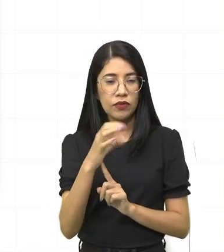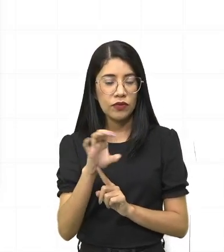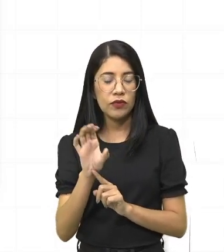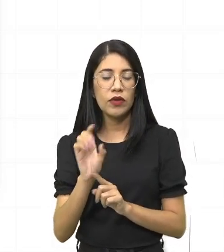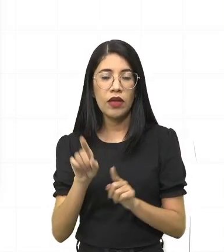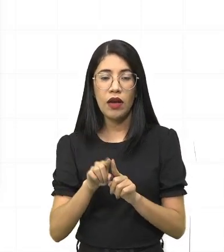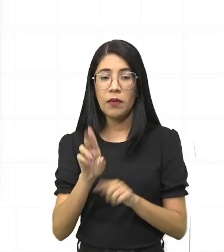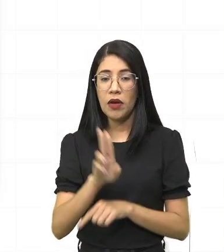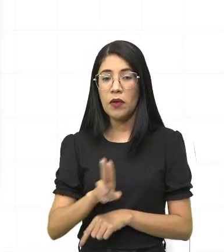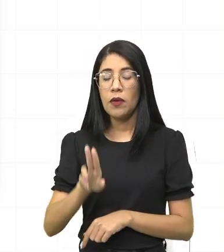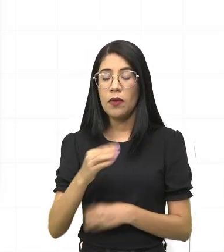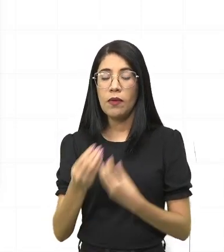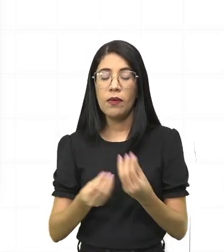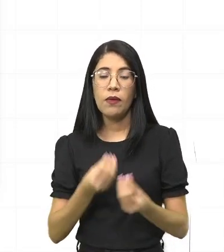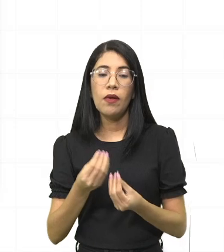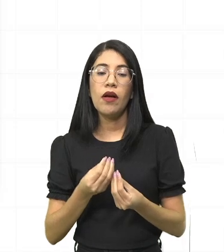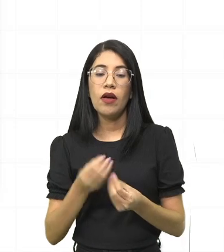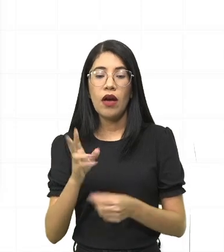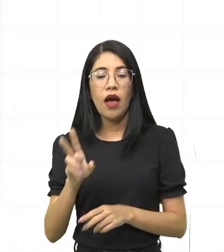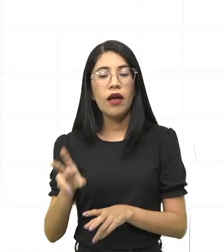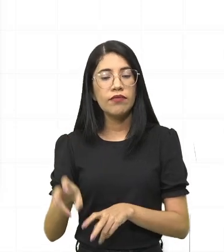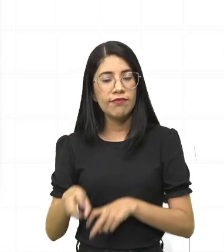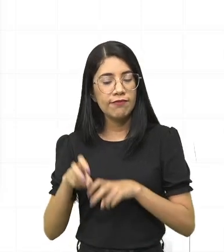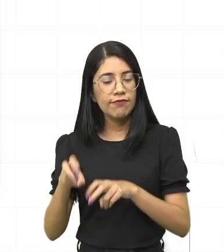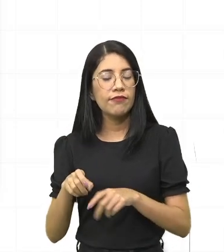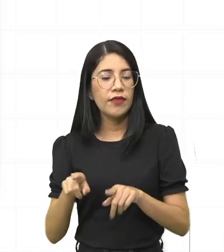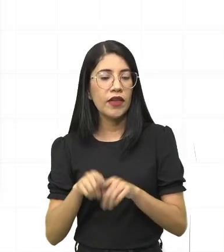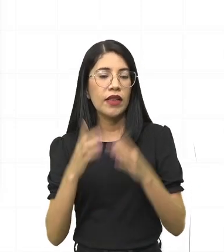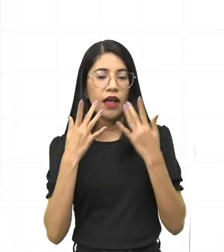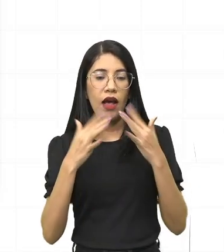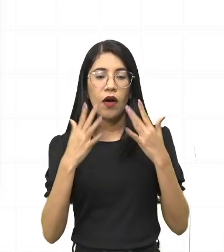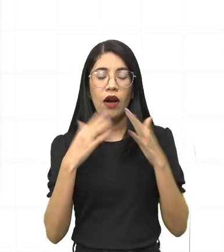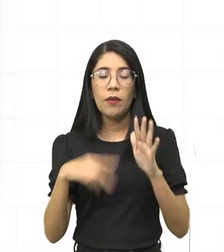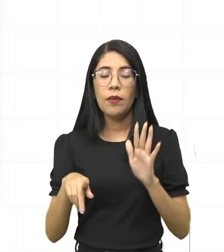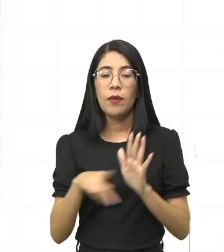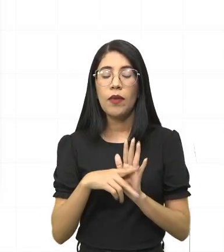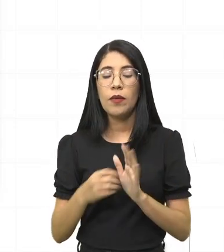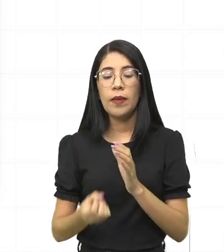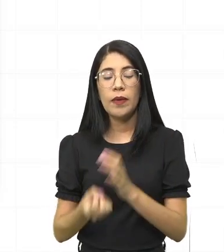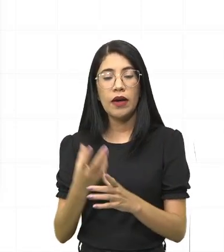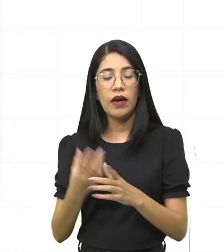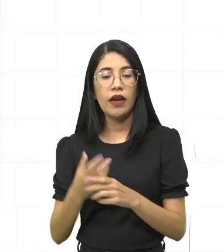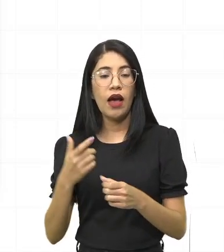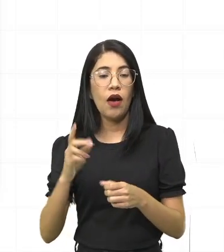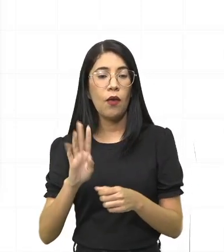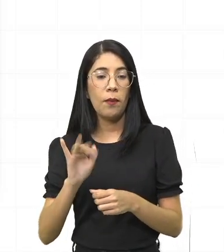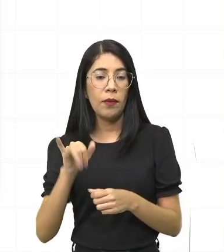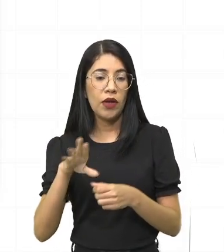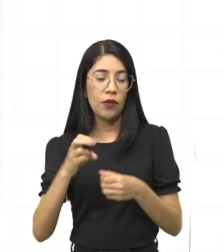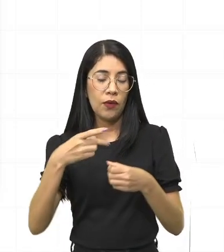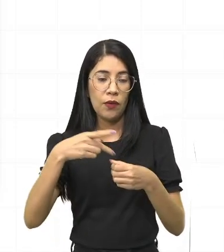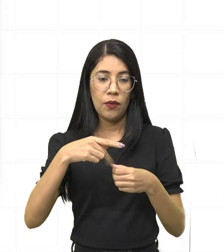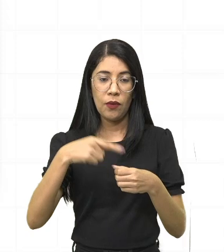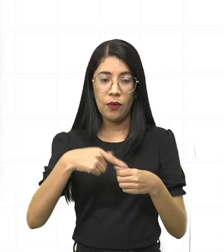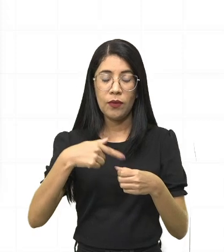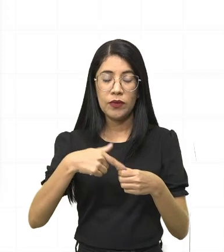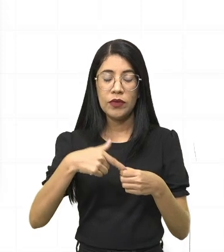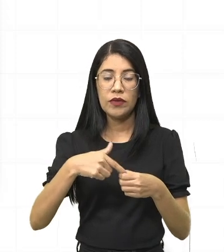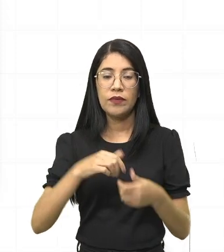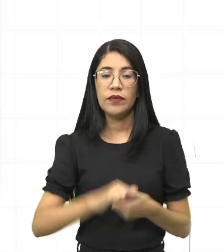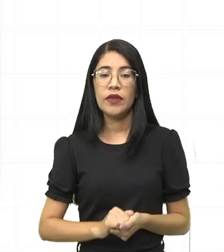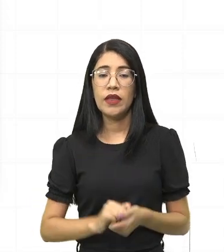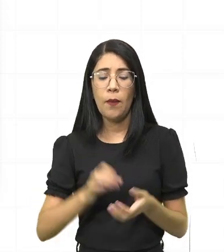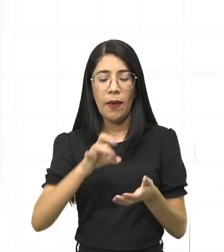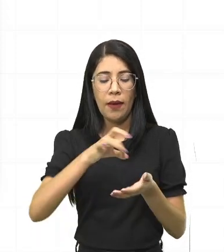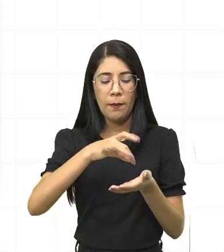aí como um recurso natural para a produção de biocombustíveis, né? Então, as sementes do girassol, elas